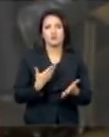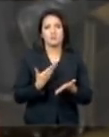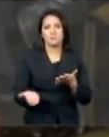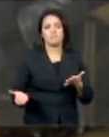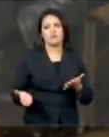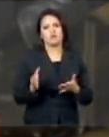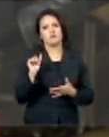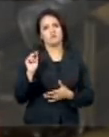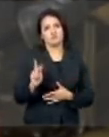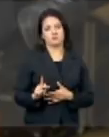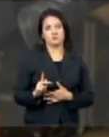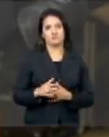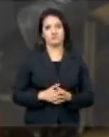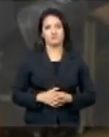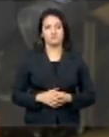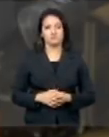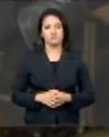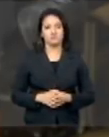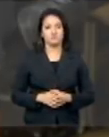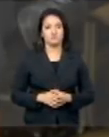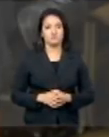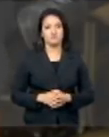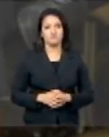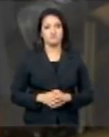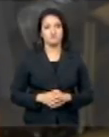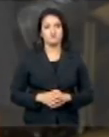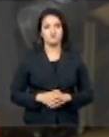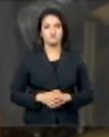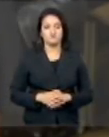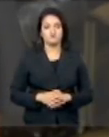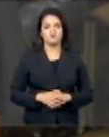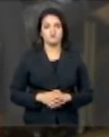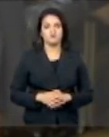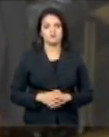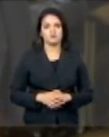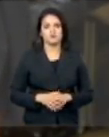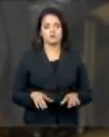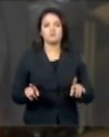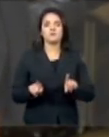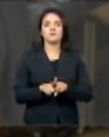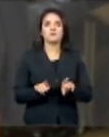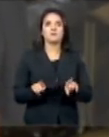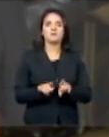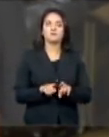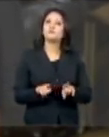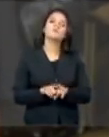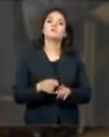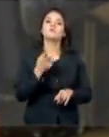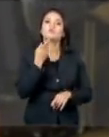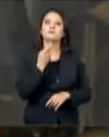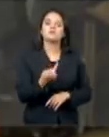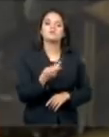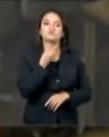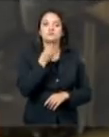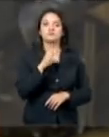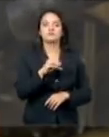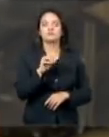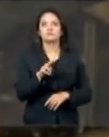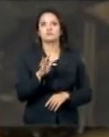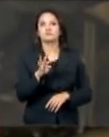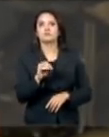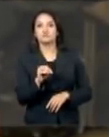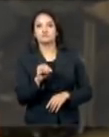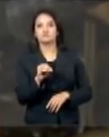aposentadoria e dizia o doutor costa e silva em doutrina que ainda que se